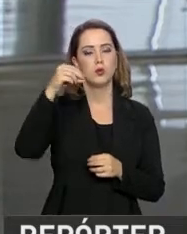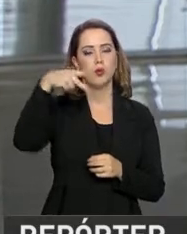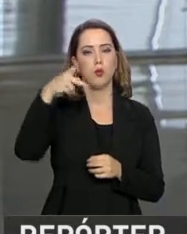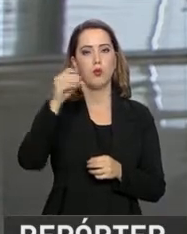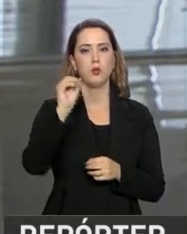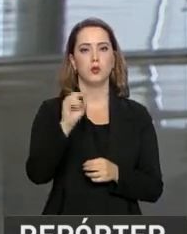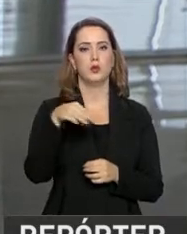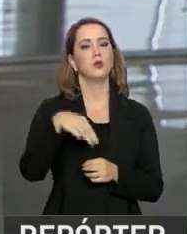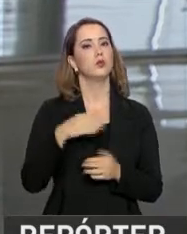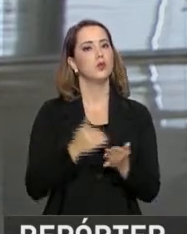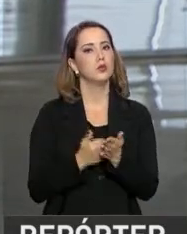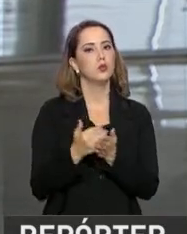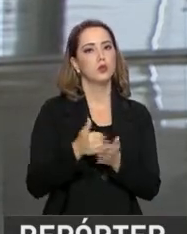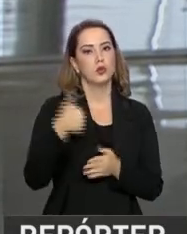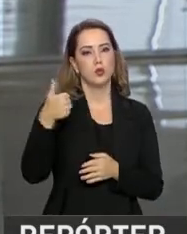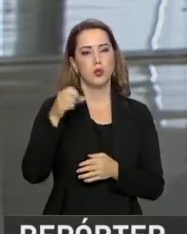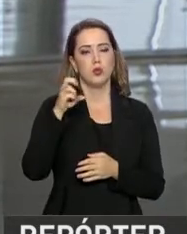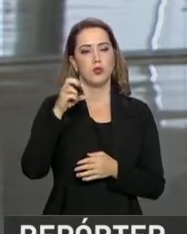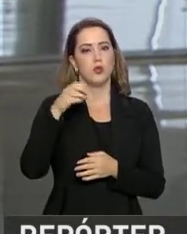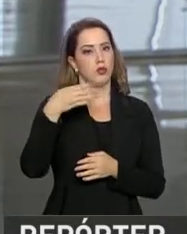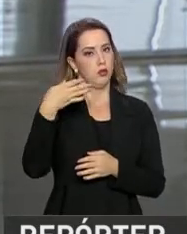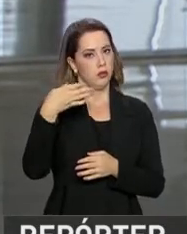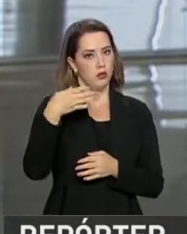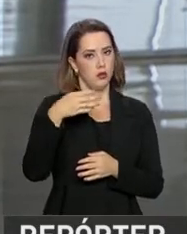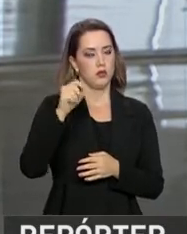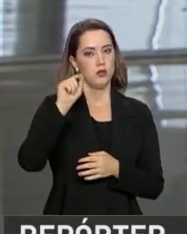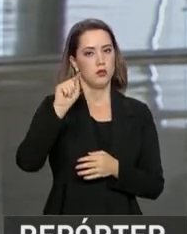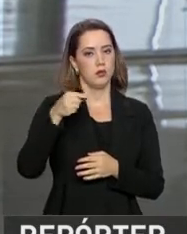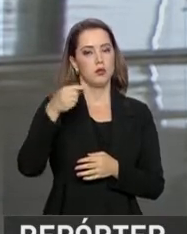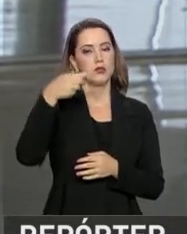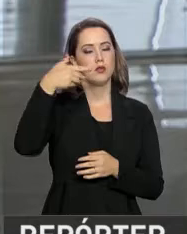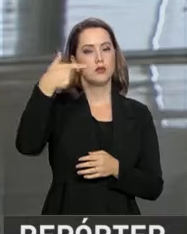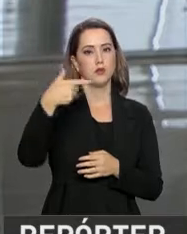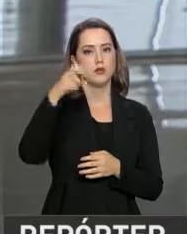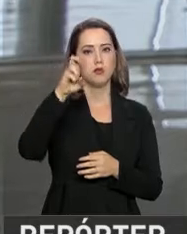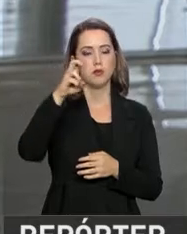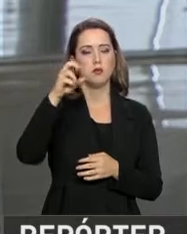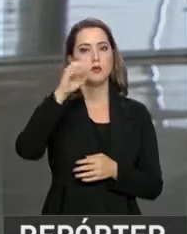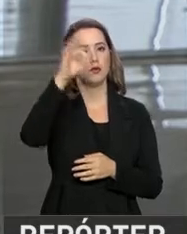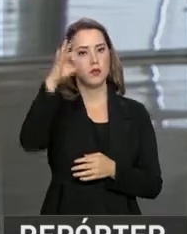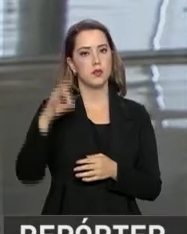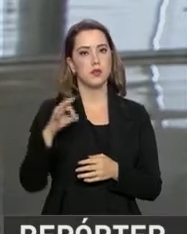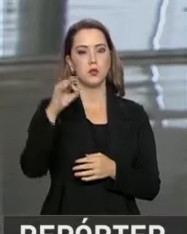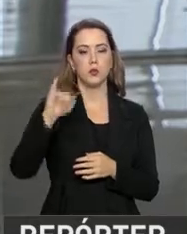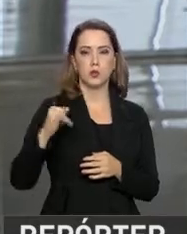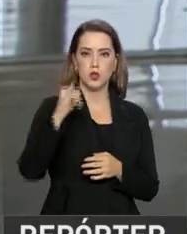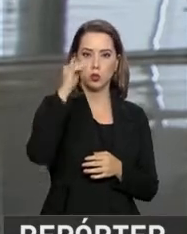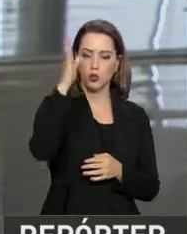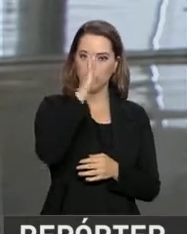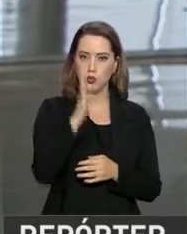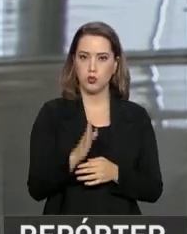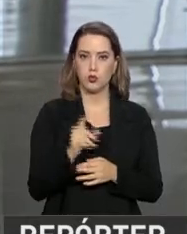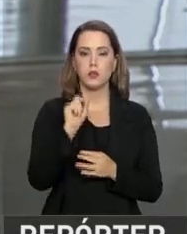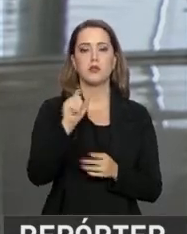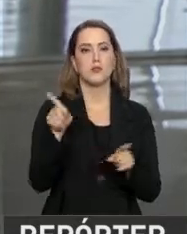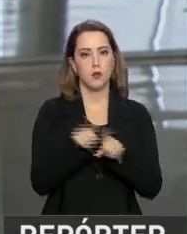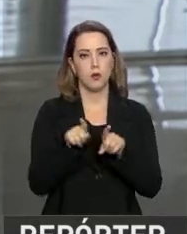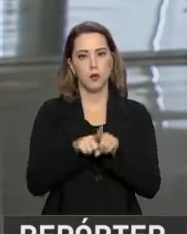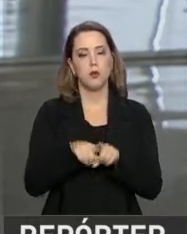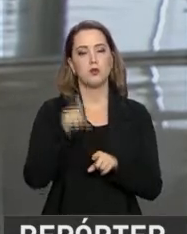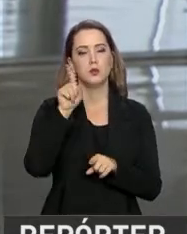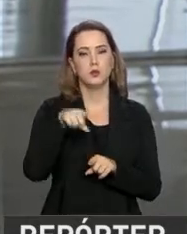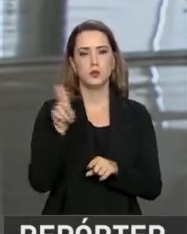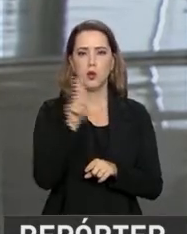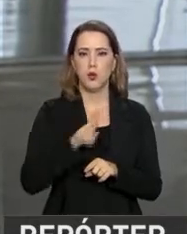Central, decidiu manter em 14,25% a taxa básica de juros no país. A Selic também é usada como referência